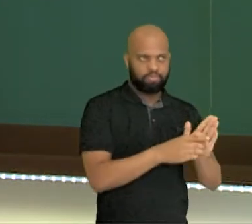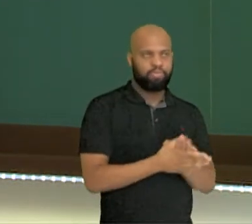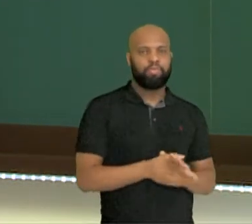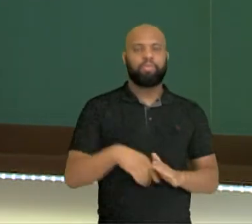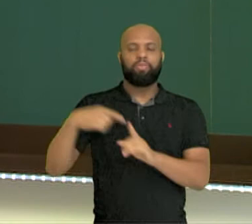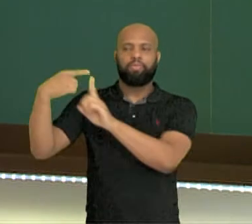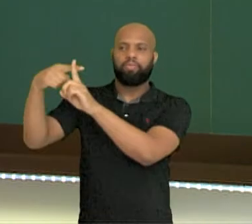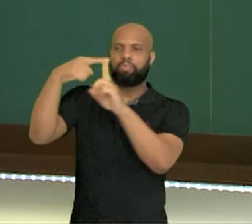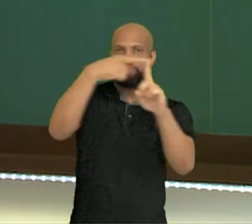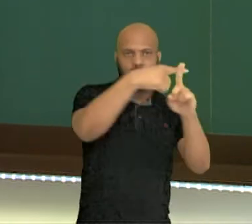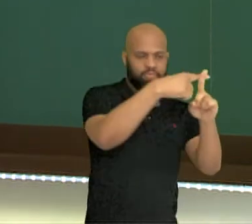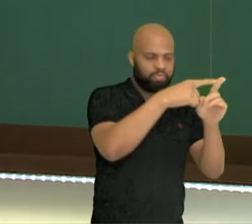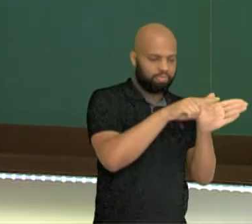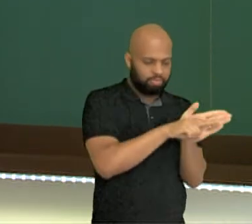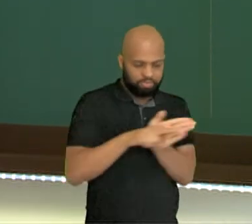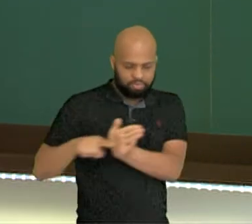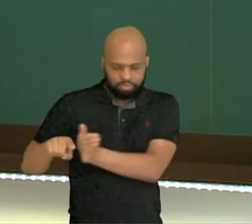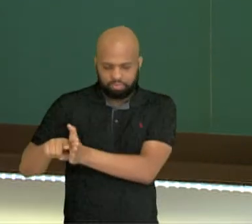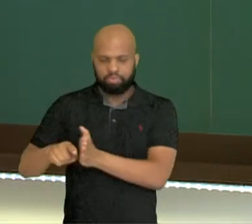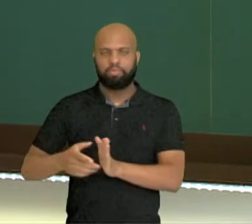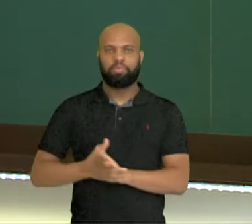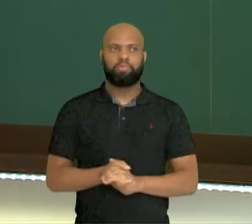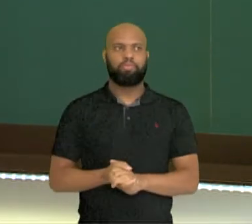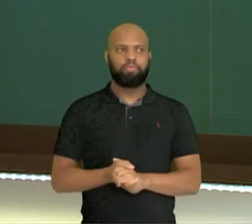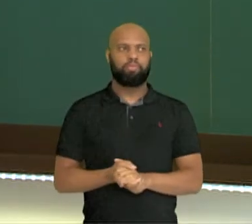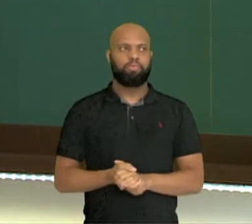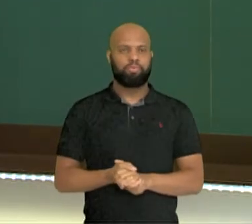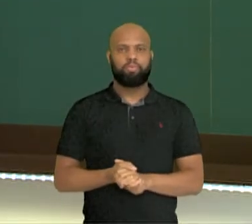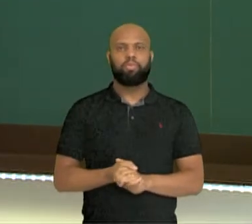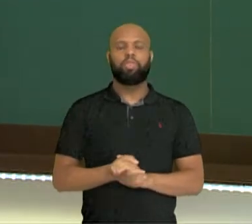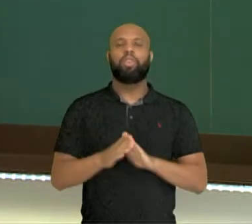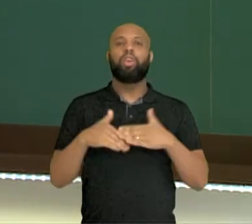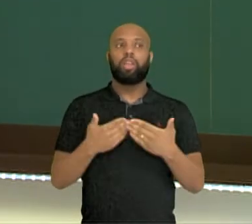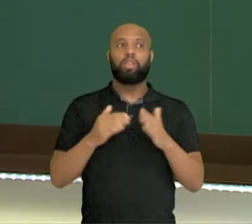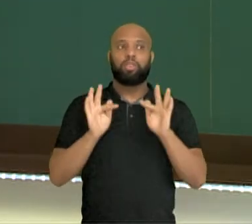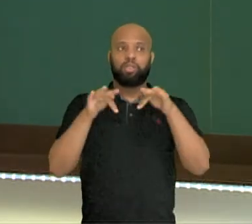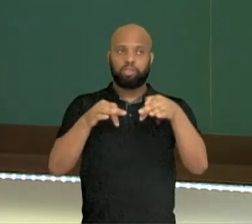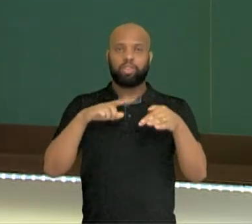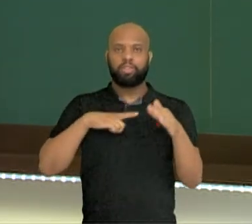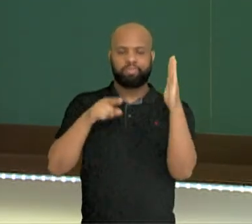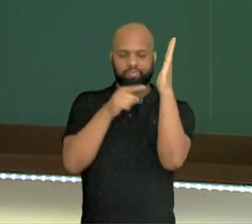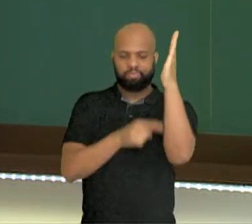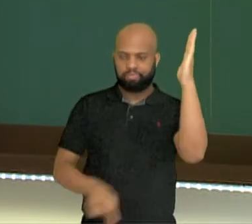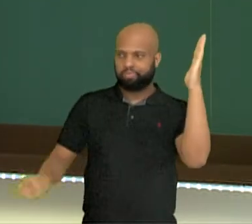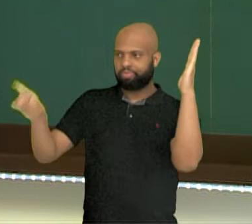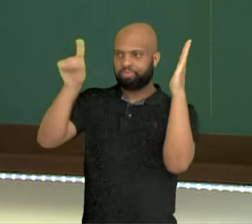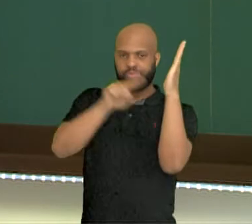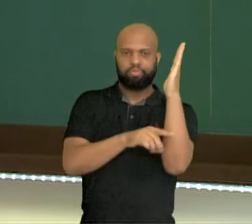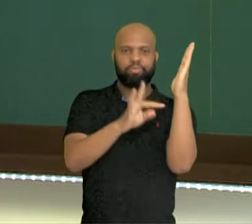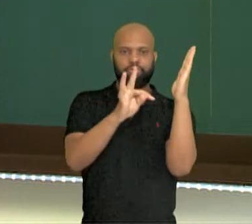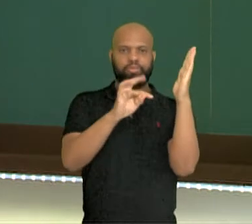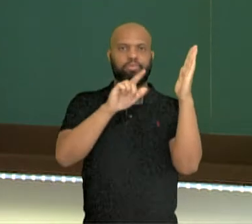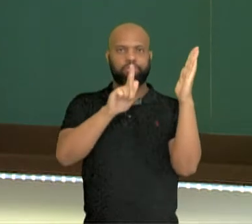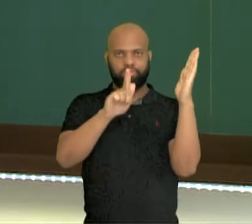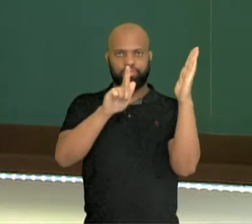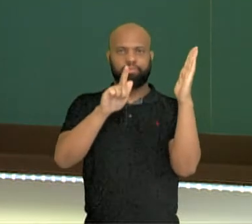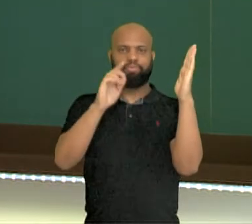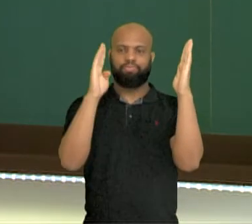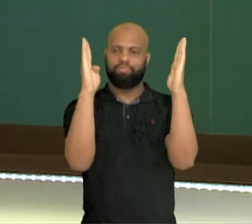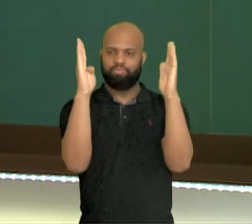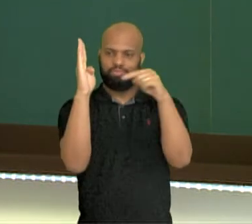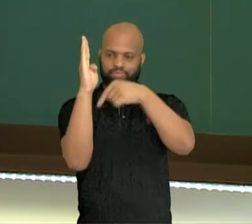primeiro e segundo quadrante, negativo, terceiro e quarto quadrante. Por fim, a tangente você vai encontrar na reta que é uma